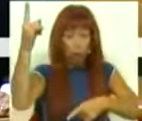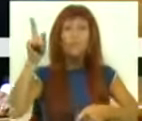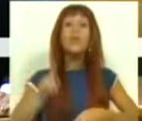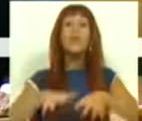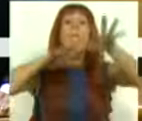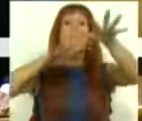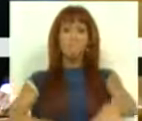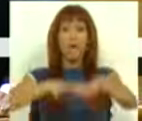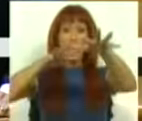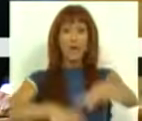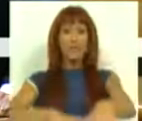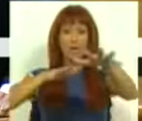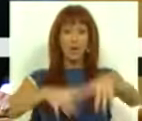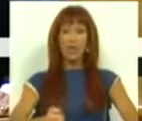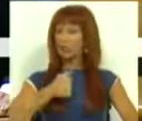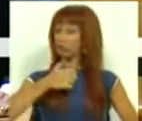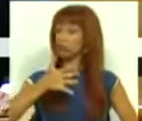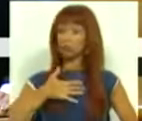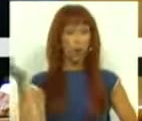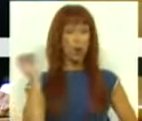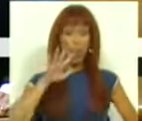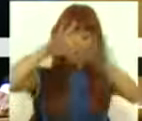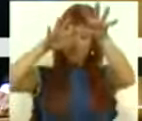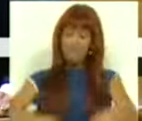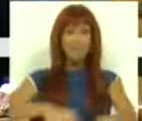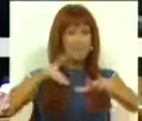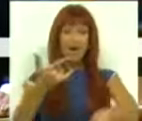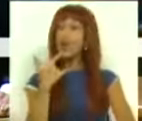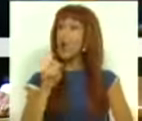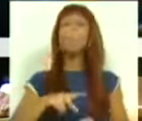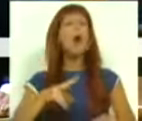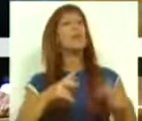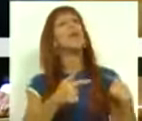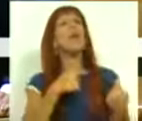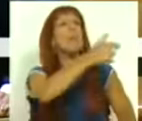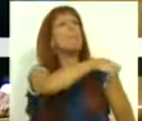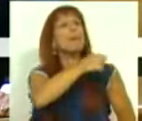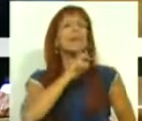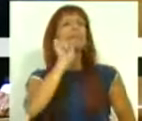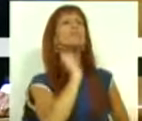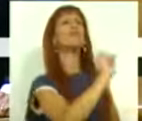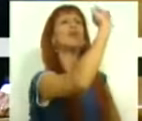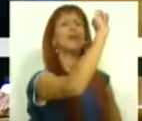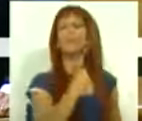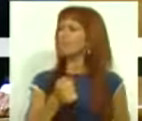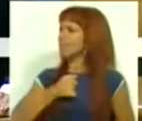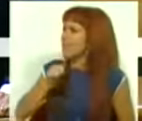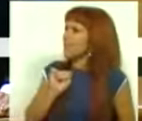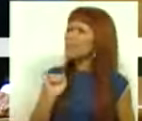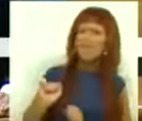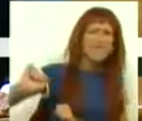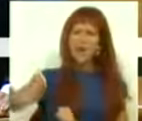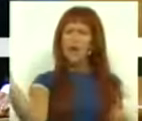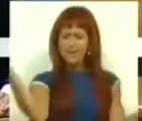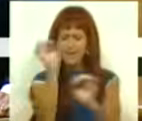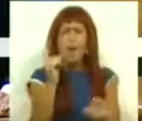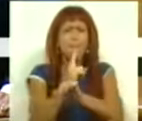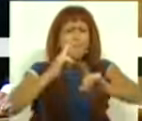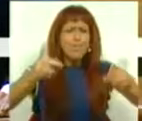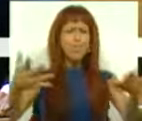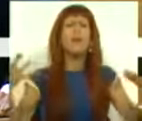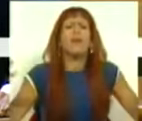Aquela manifestação não tem dono, aquela manifestação não pode ser titulada, não pode ser apropriada por ninguém,